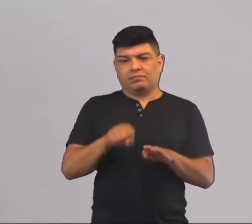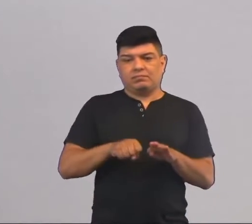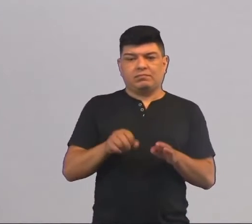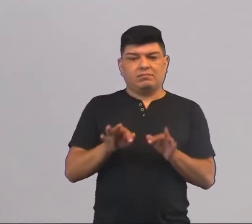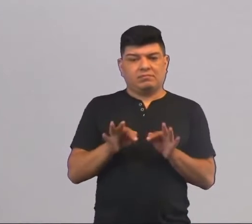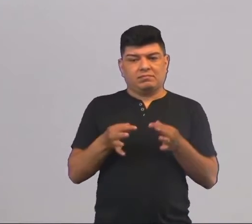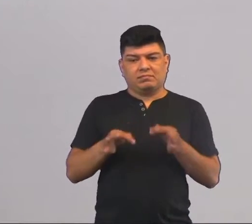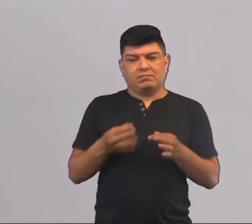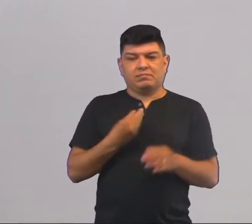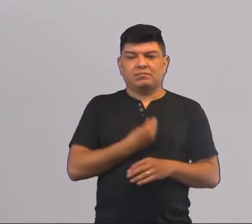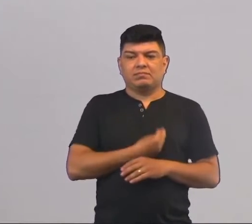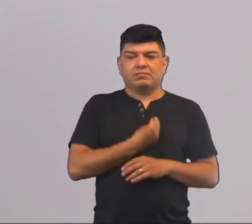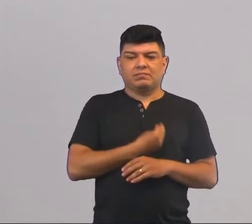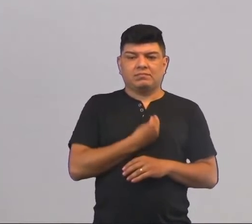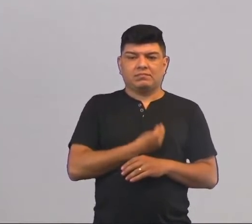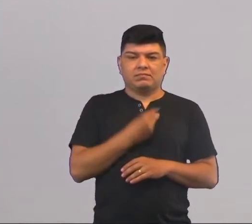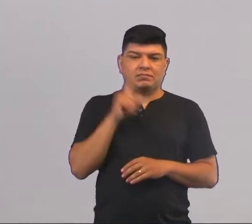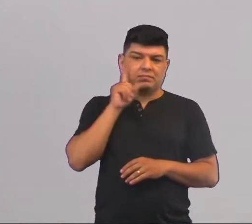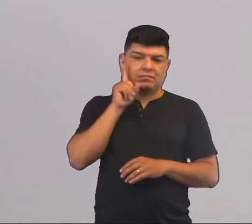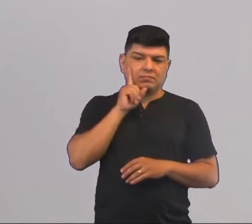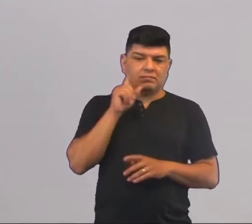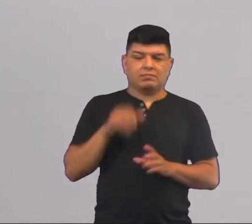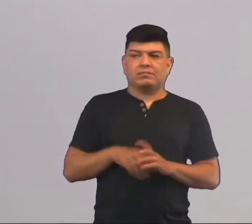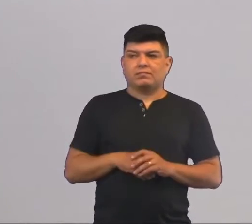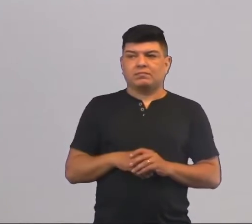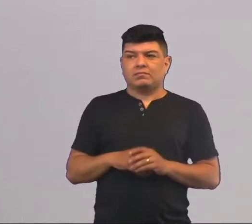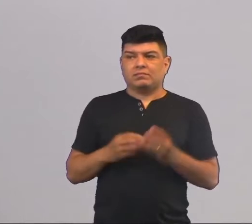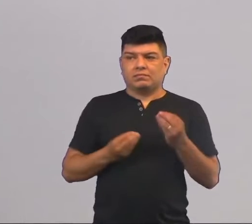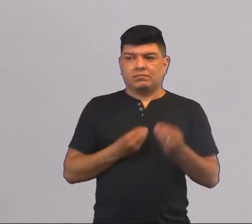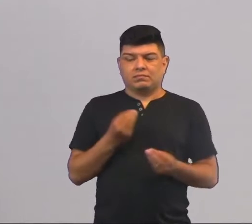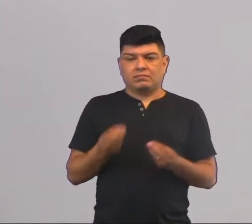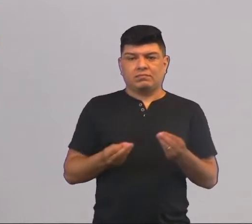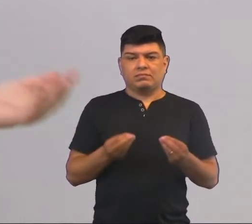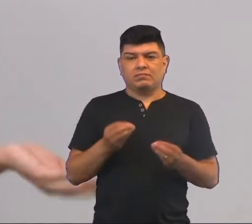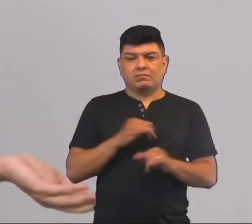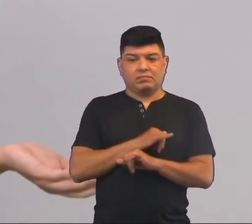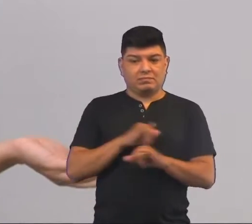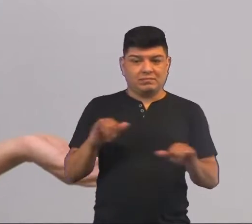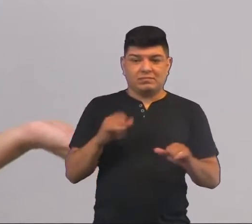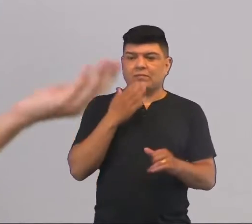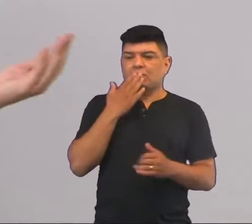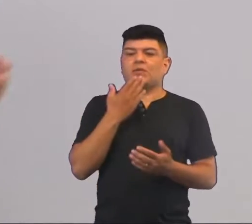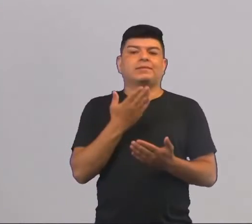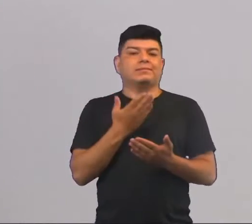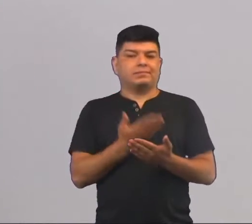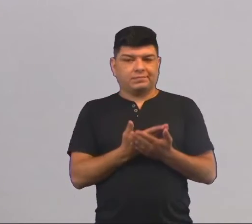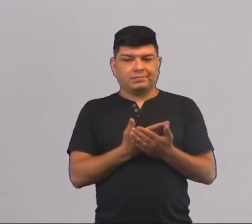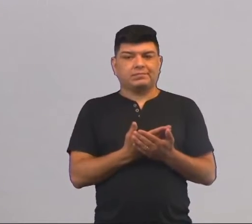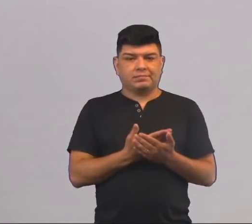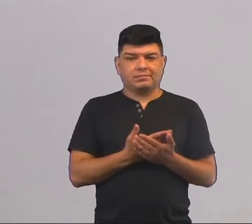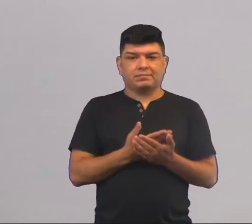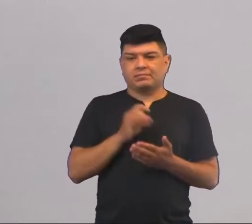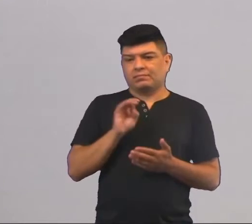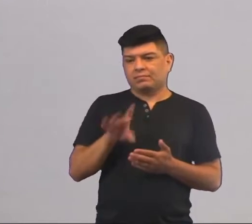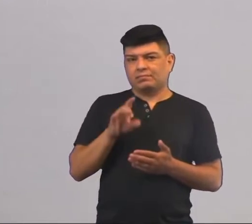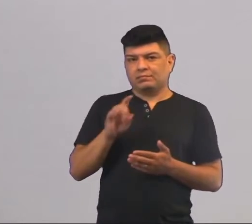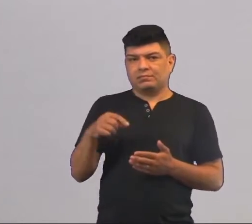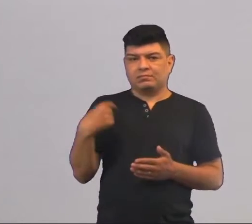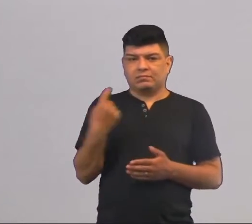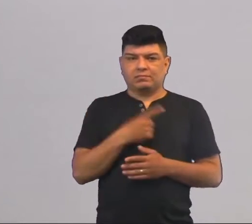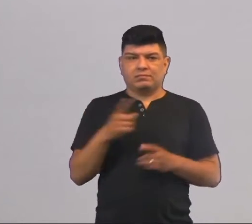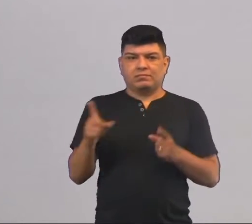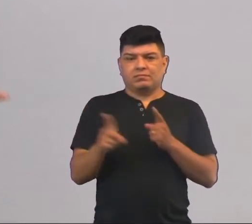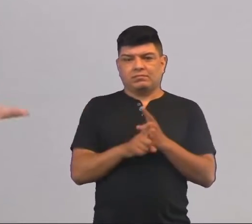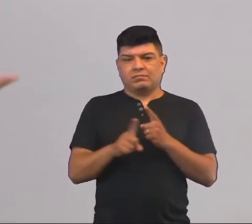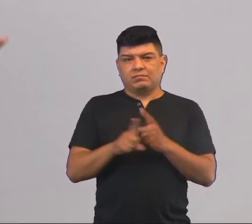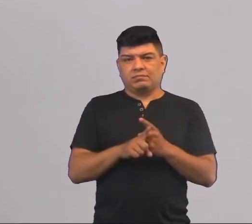máquinas simples que estão o nosso cotidiano como eu falei para vocês iriam se surpreender máquinas não são só o